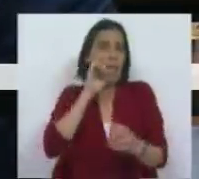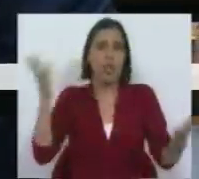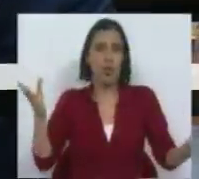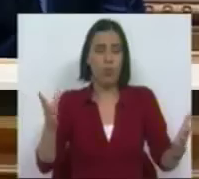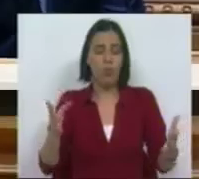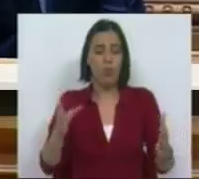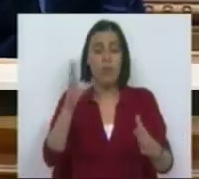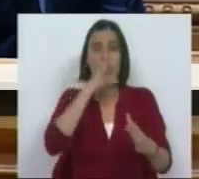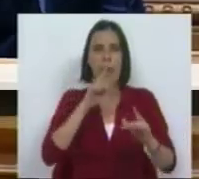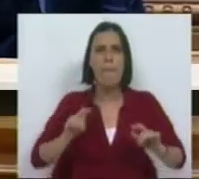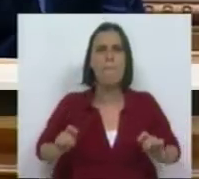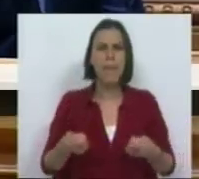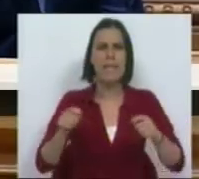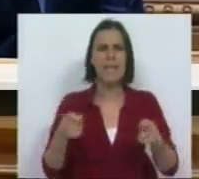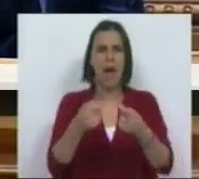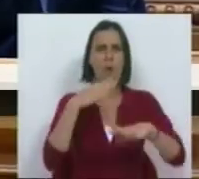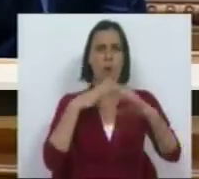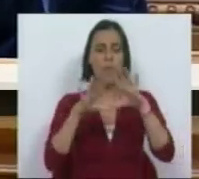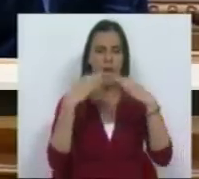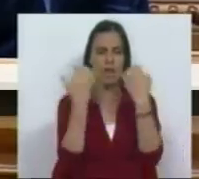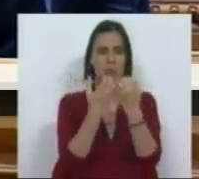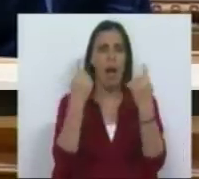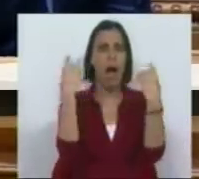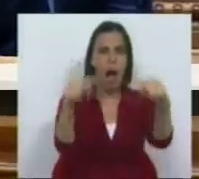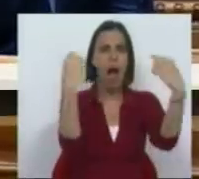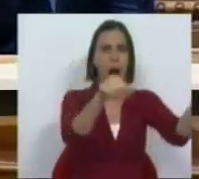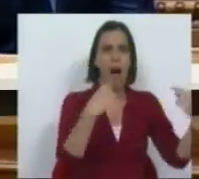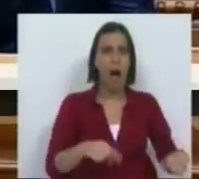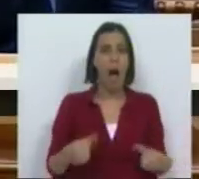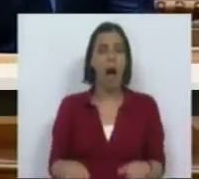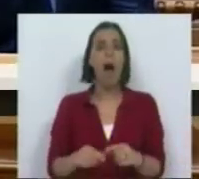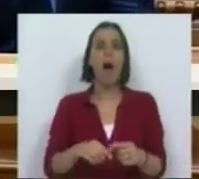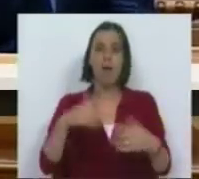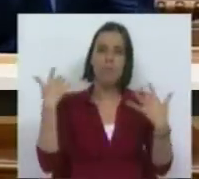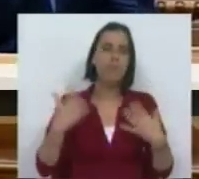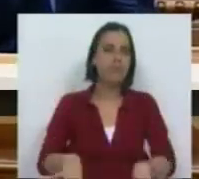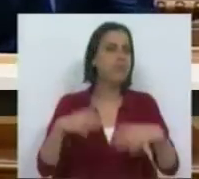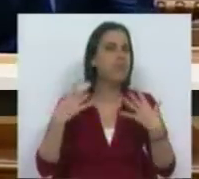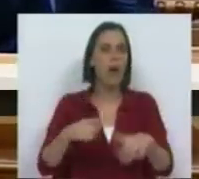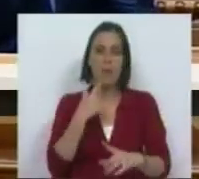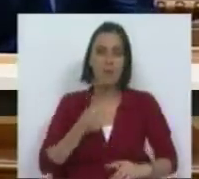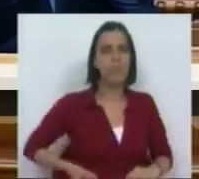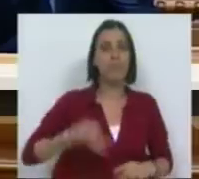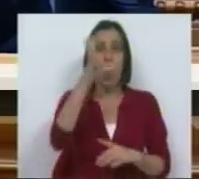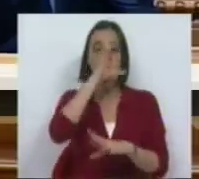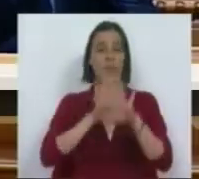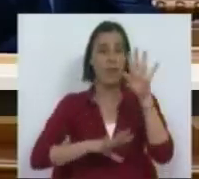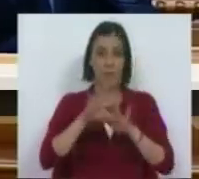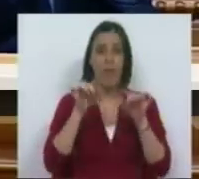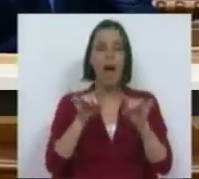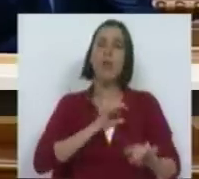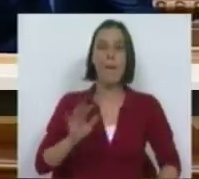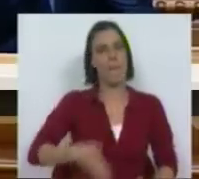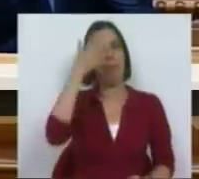seguro. Quando há pressões sobre a comunicação social, como está a haver de uma forma frenética da parte deste Governo, e o